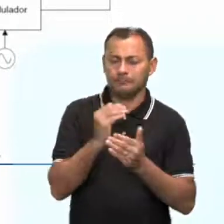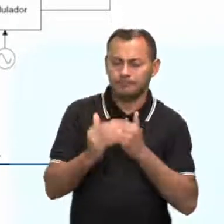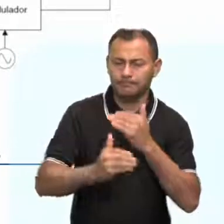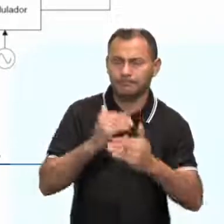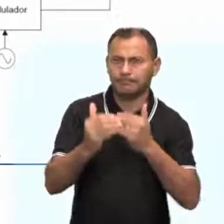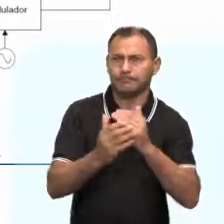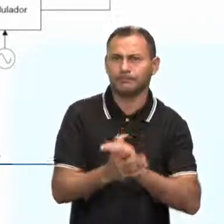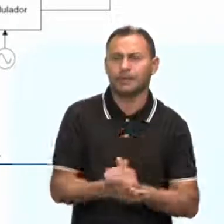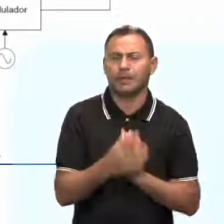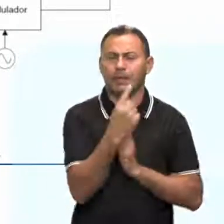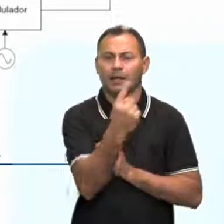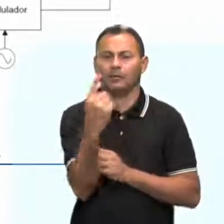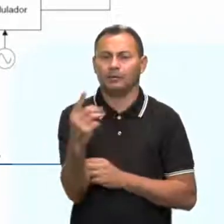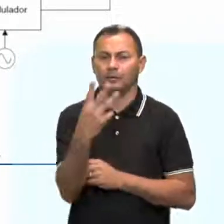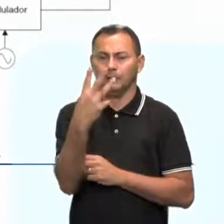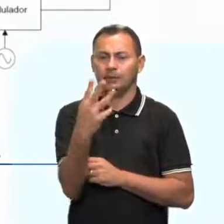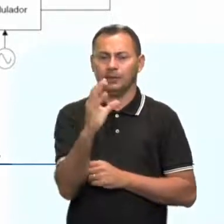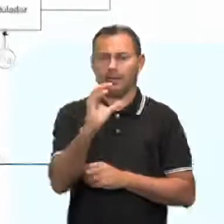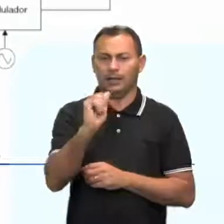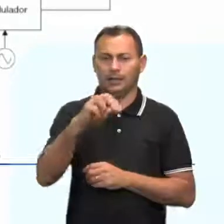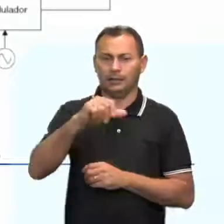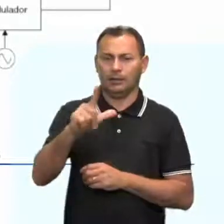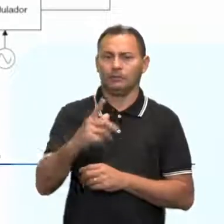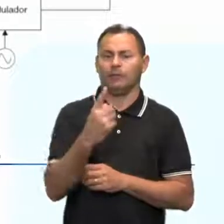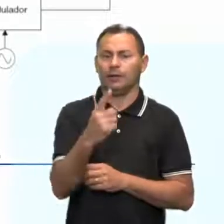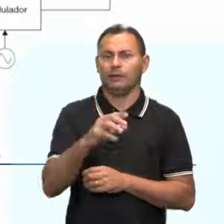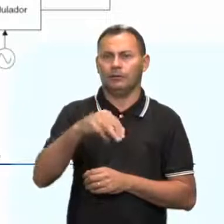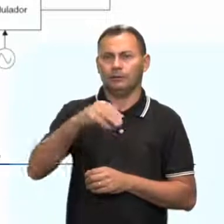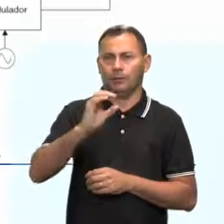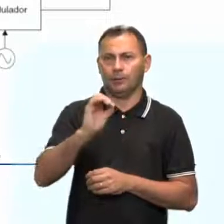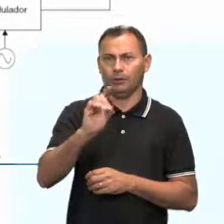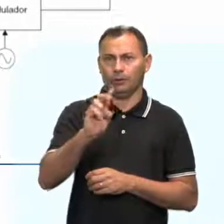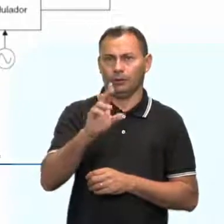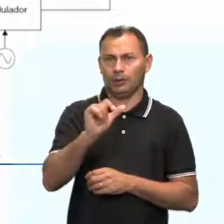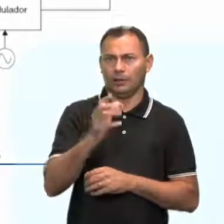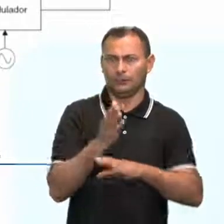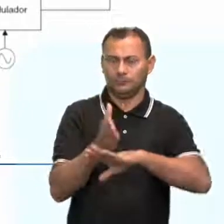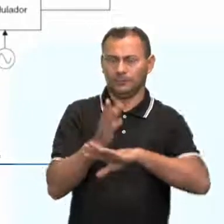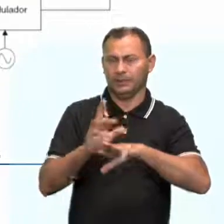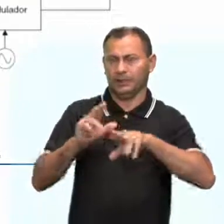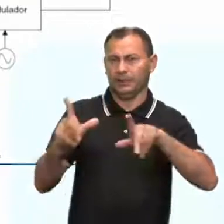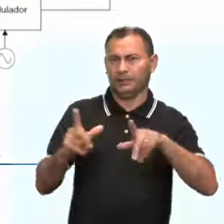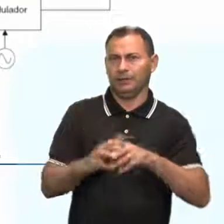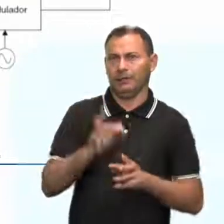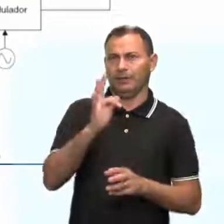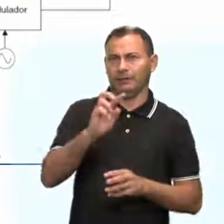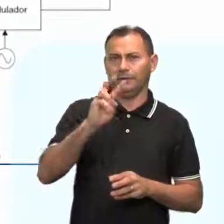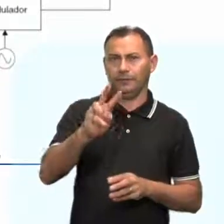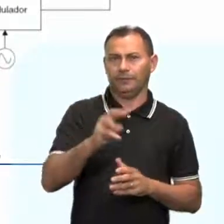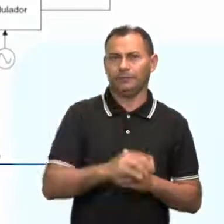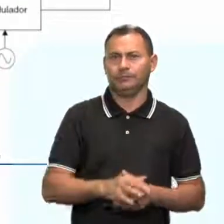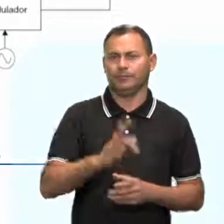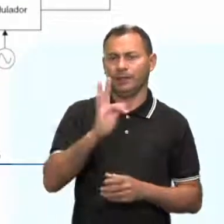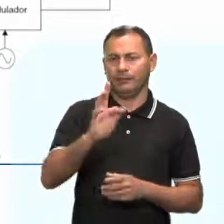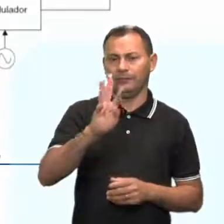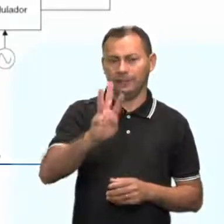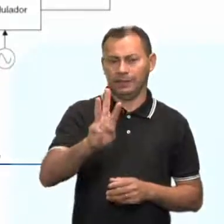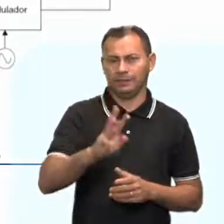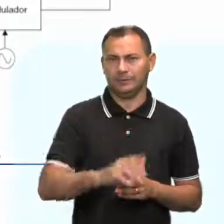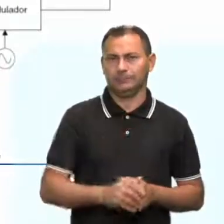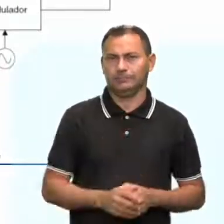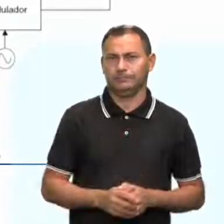processo para cada um dos 3 canais. E cada modulador tem uma frequência diferente, aqui é F2 e aqui é